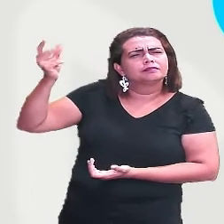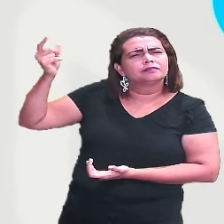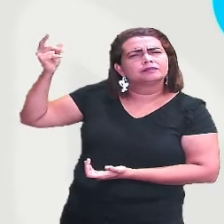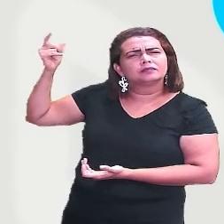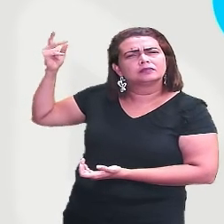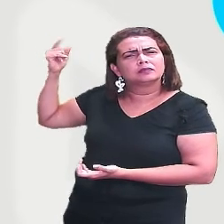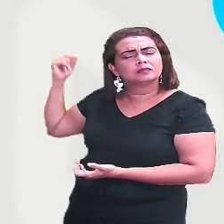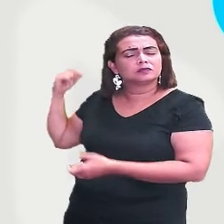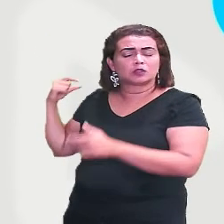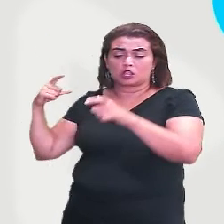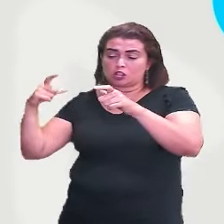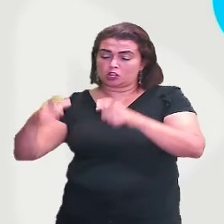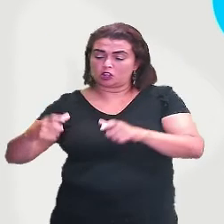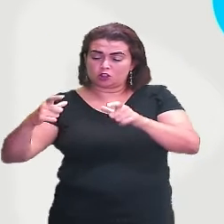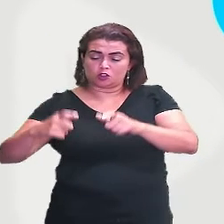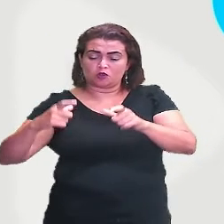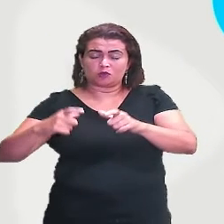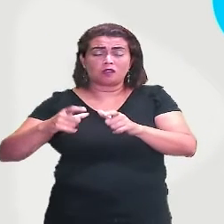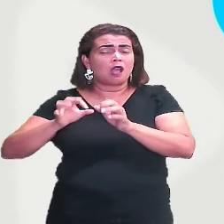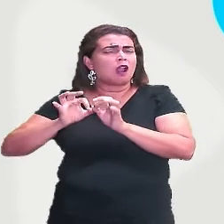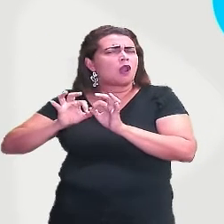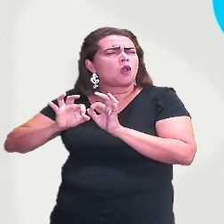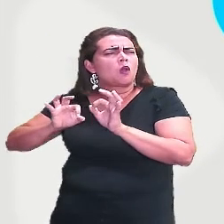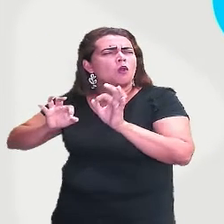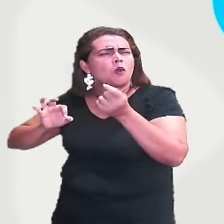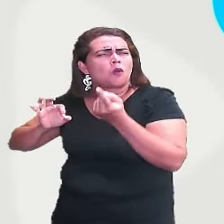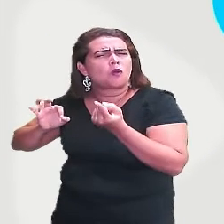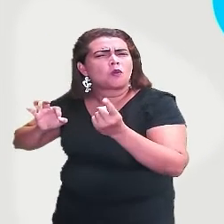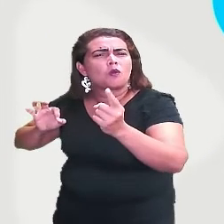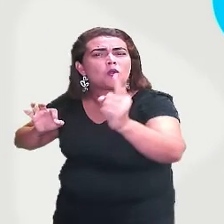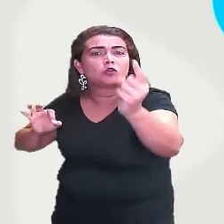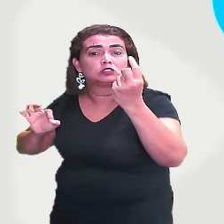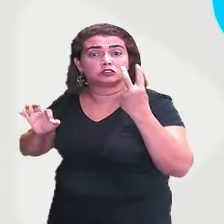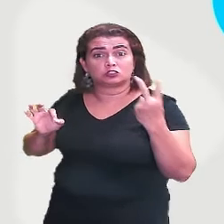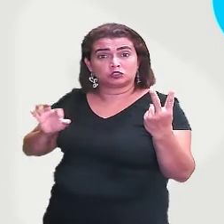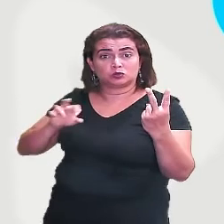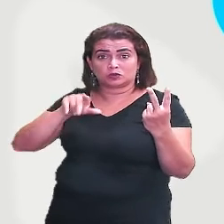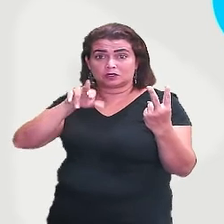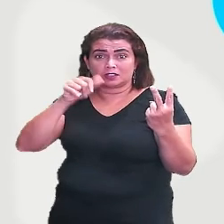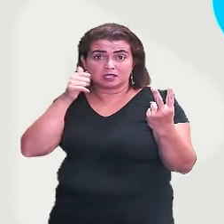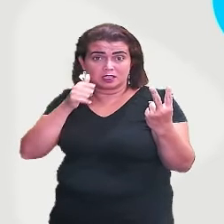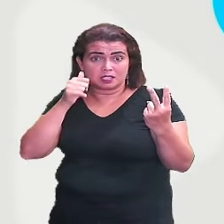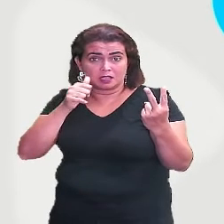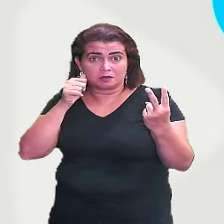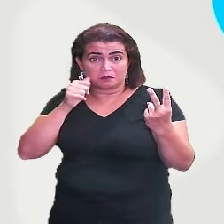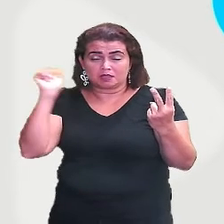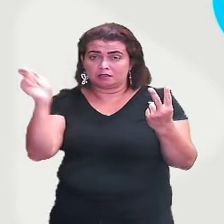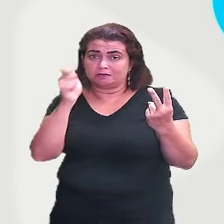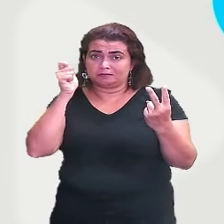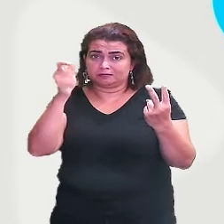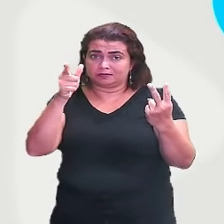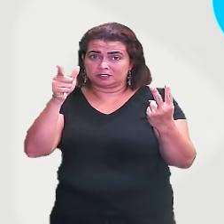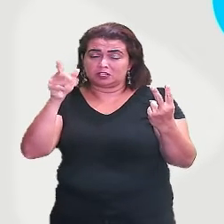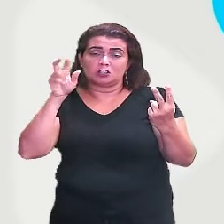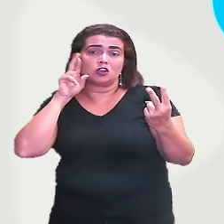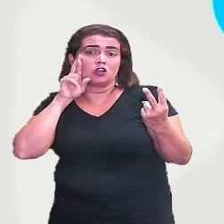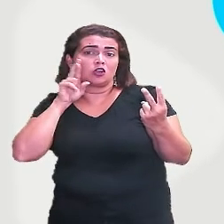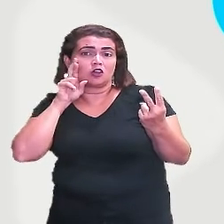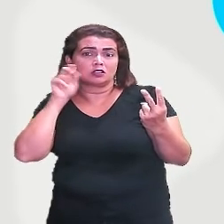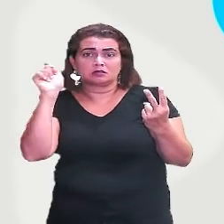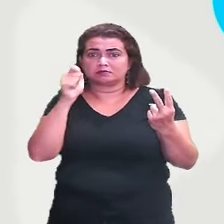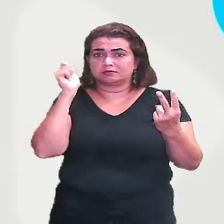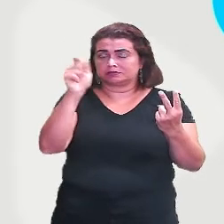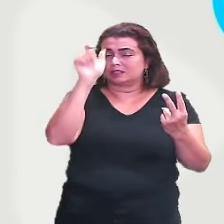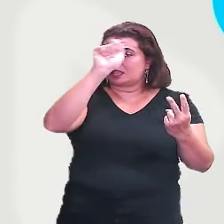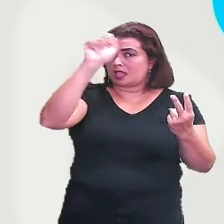Em um reino muito distante, duas irmãs, a Fada Rosa e a Fada Azul. No